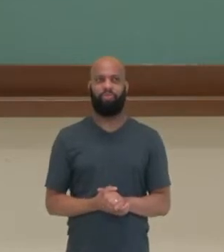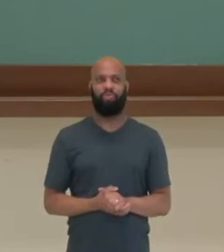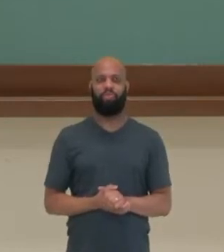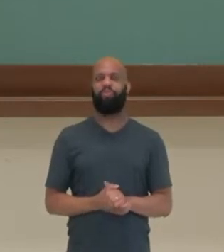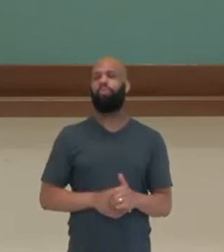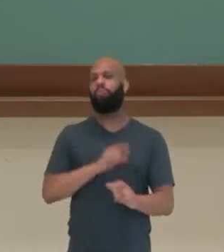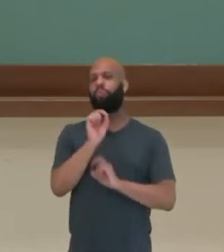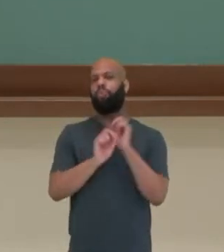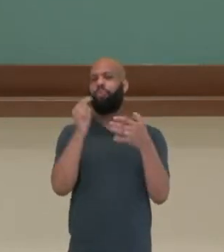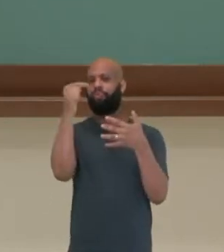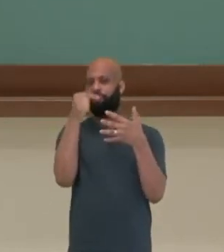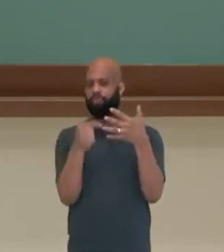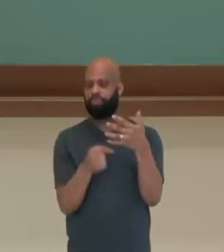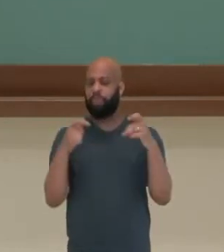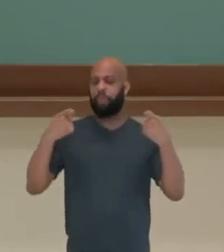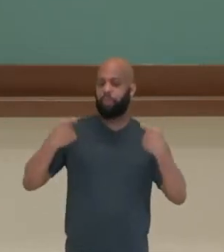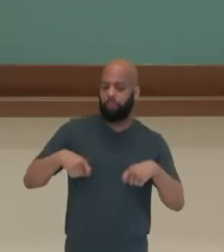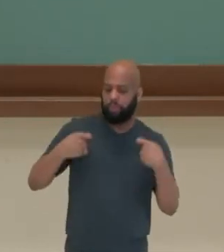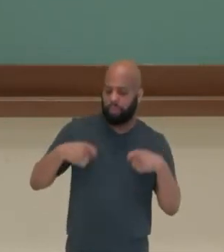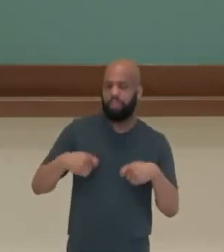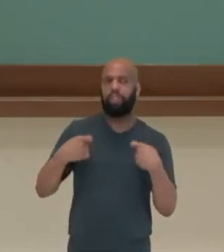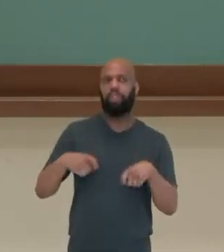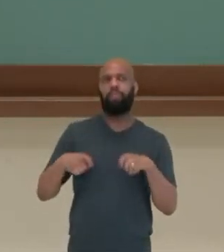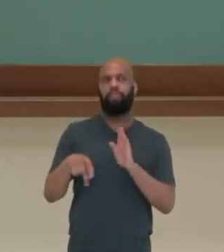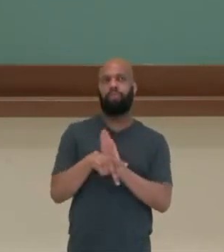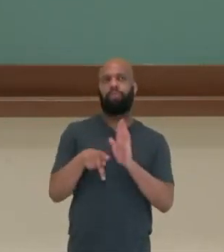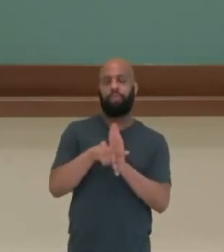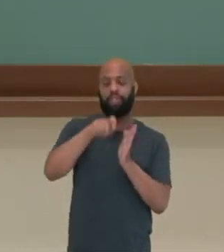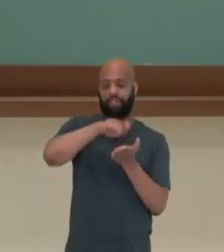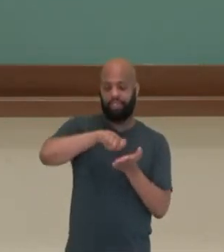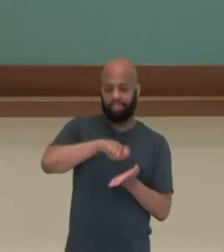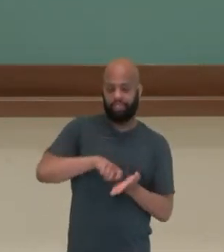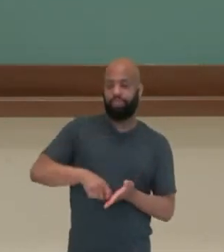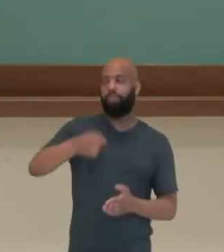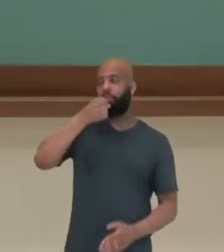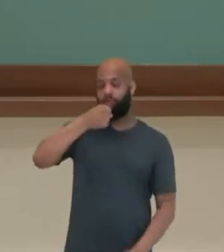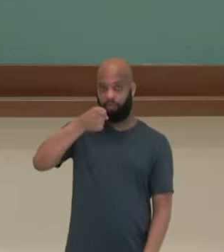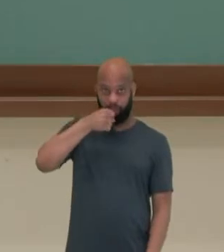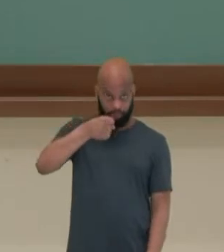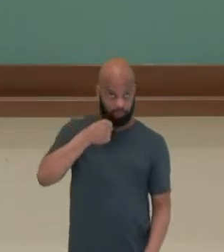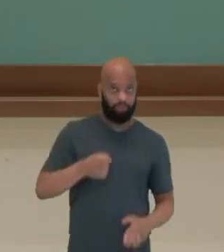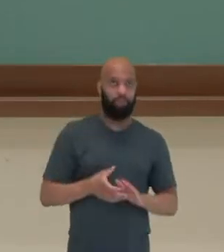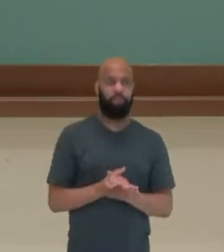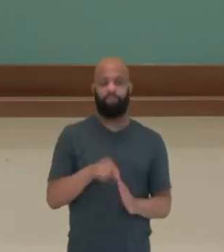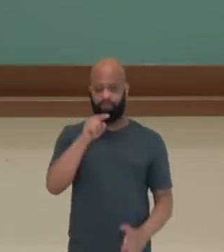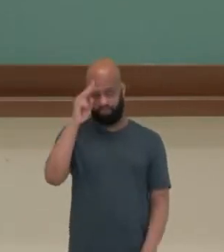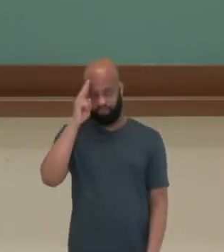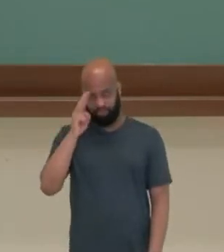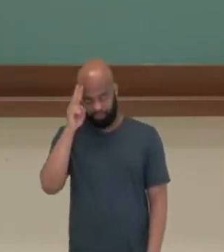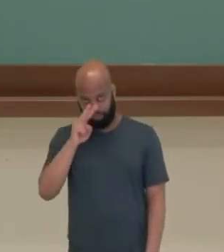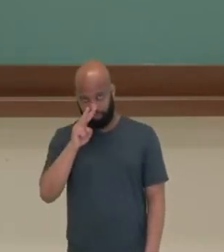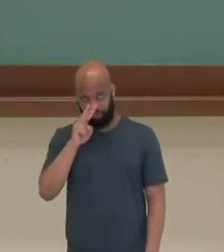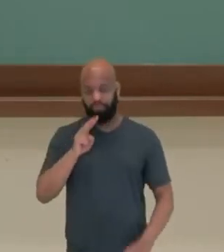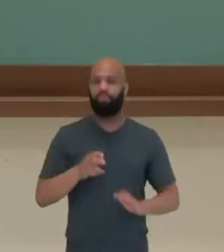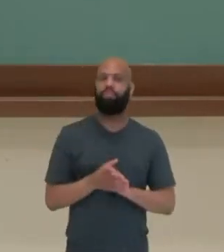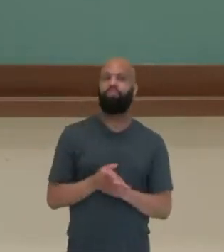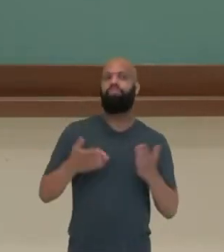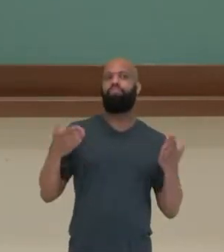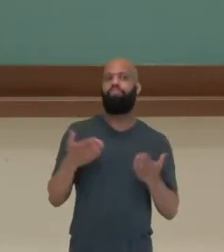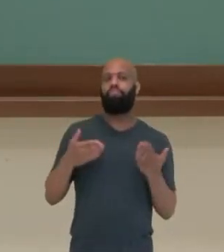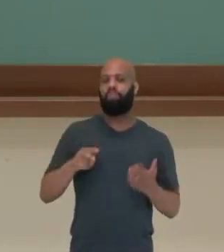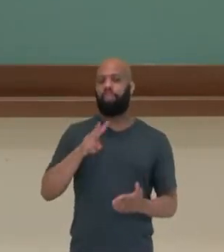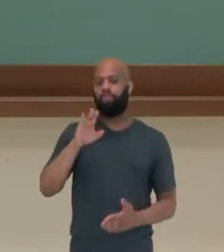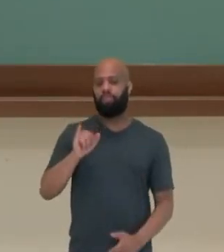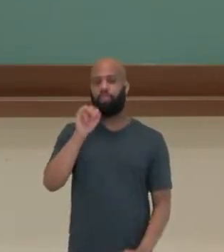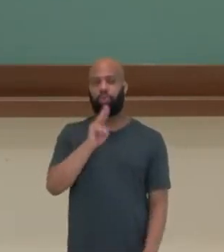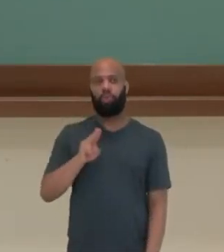Quais são os elementos necessários para se escrever uma reportagem? Você lembra? Então vamos